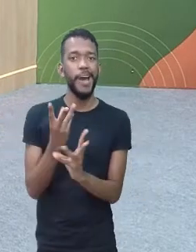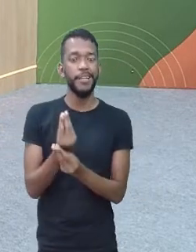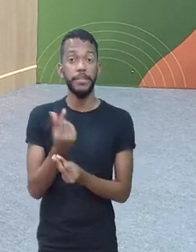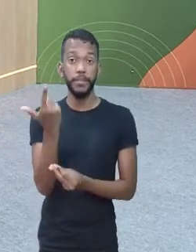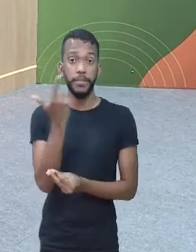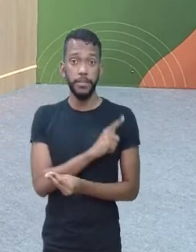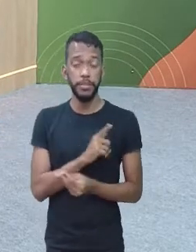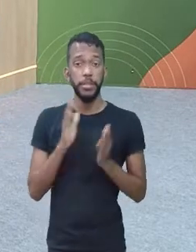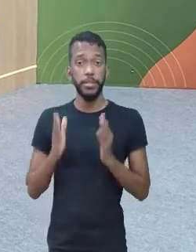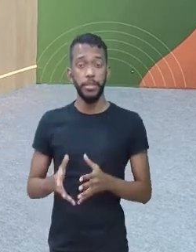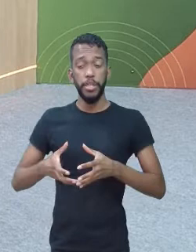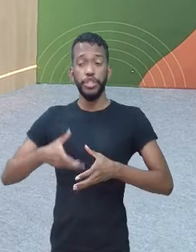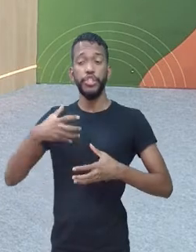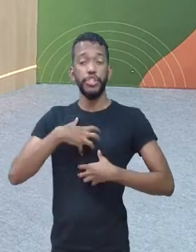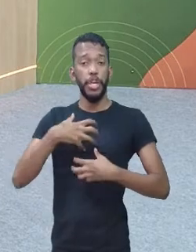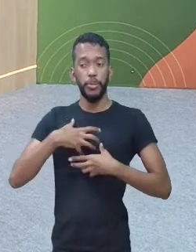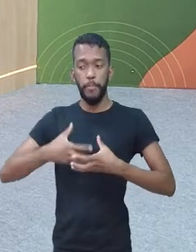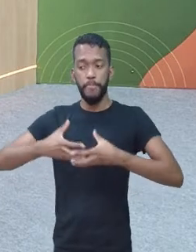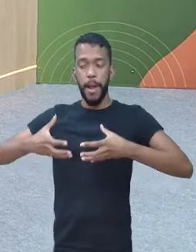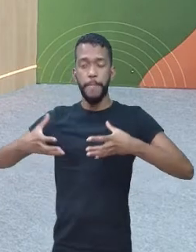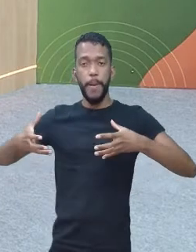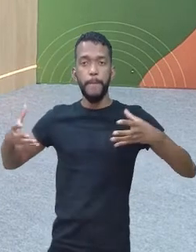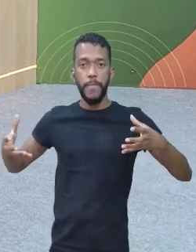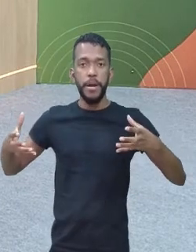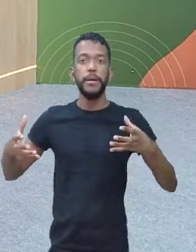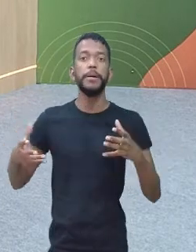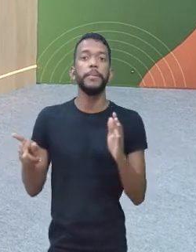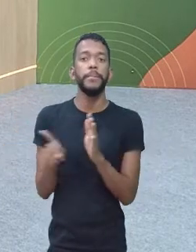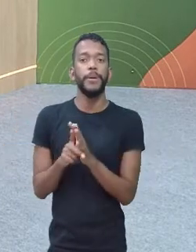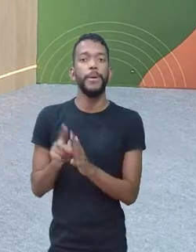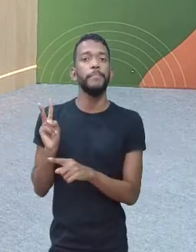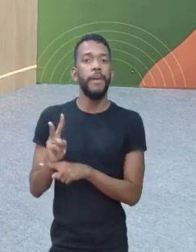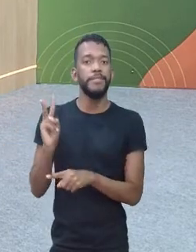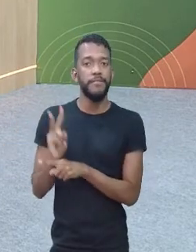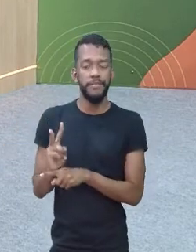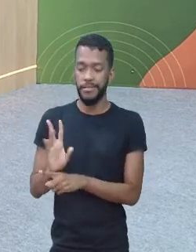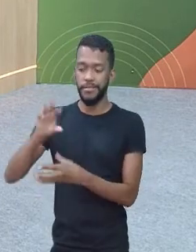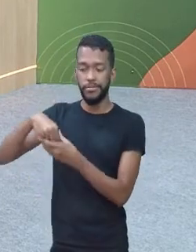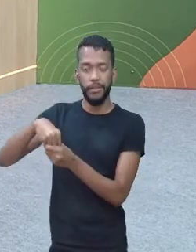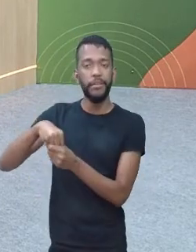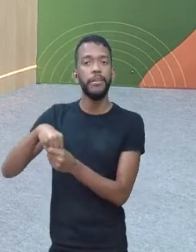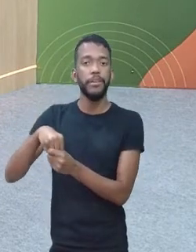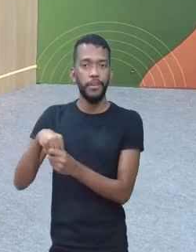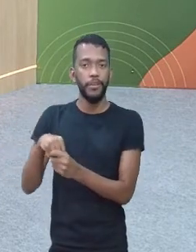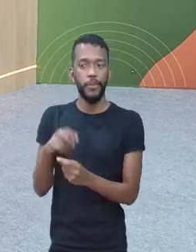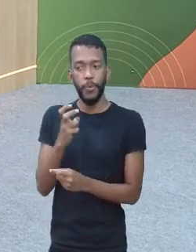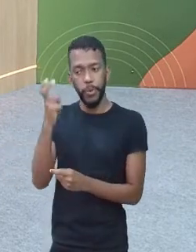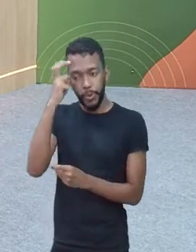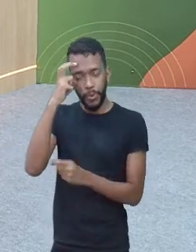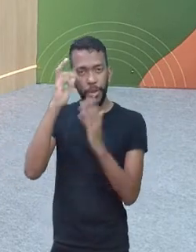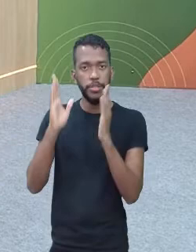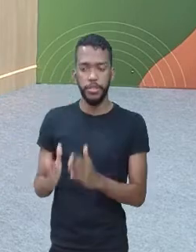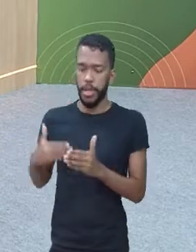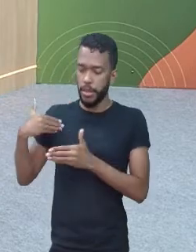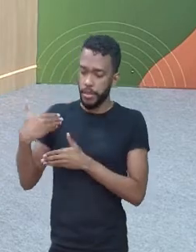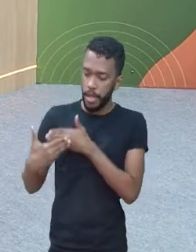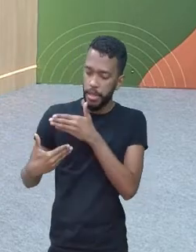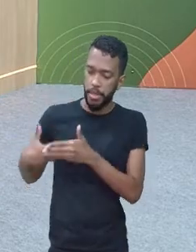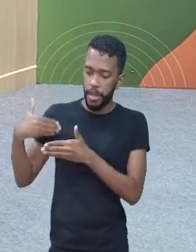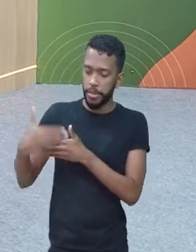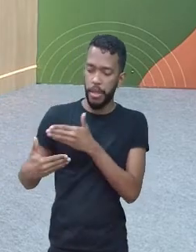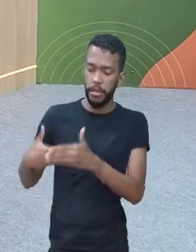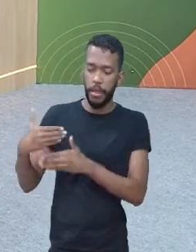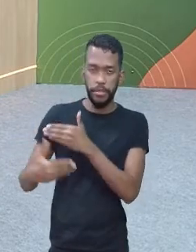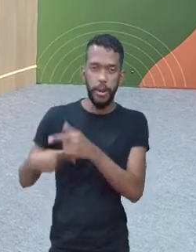das maiores formas, né, de preservação dessa cultura, né, que é passada de geração